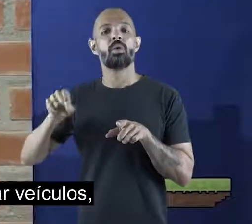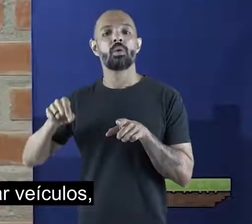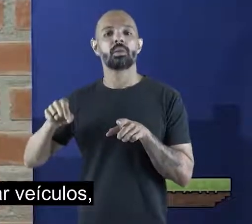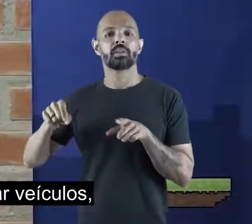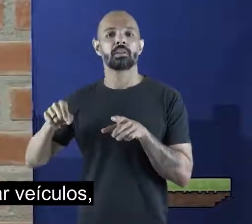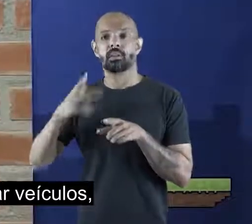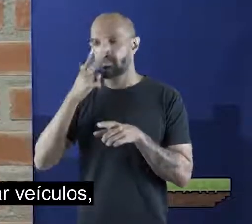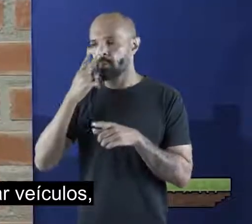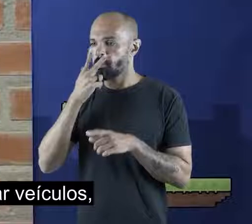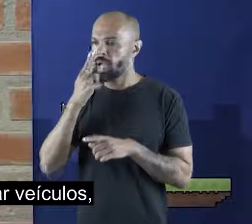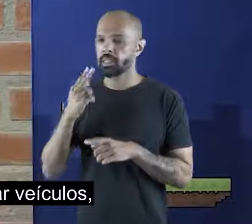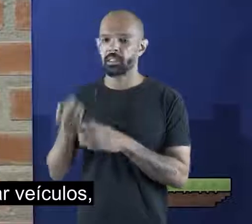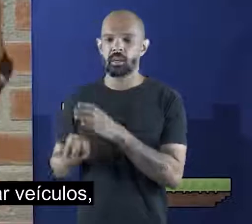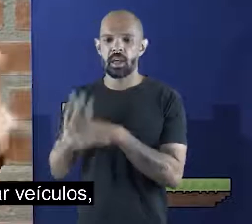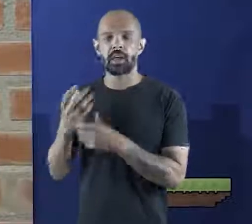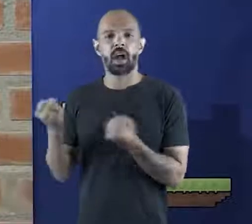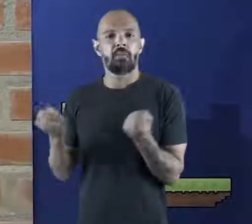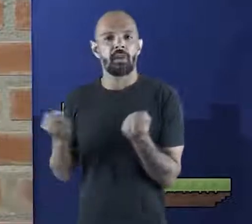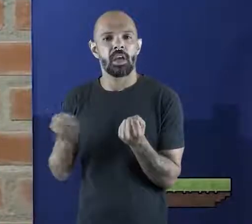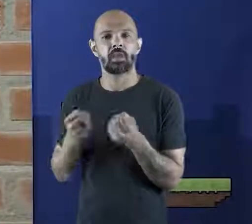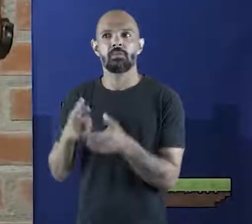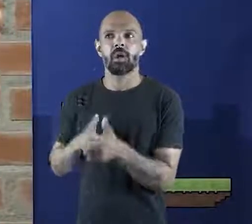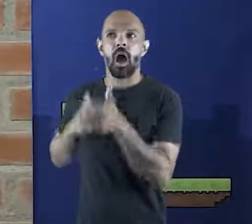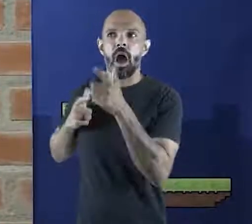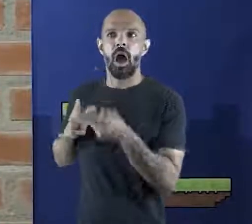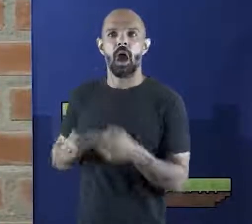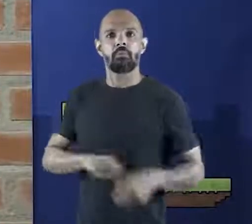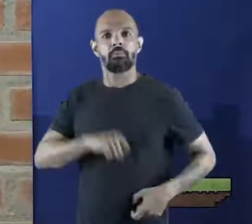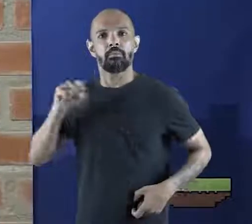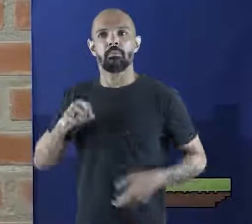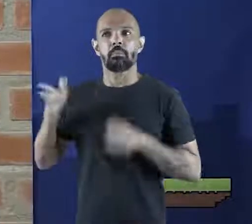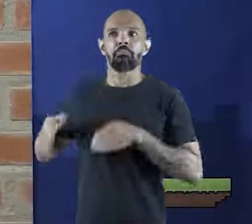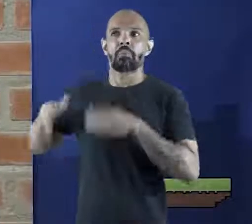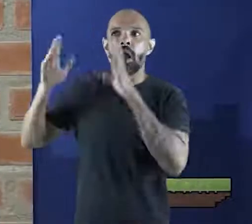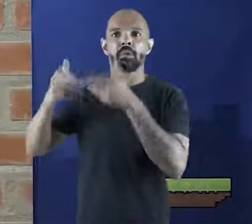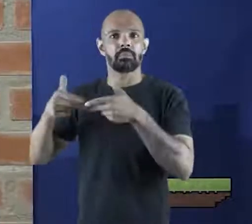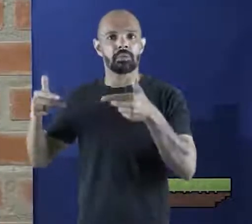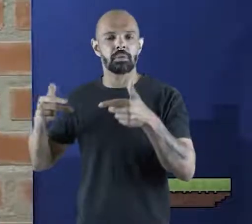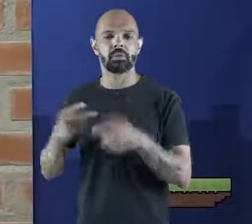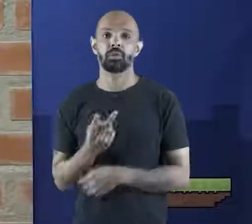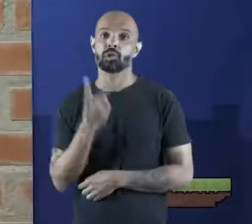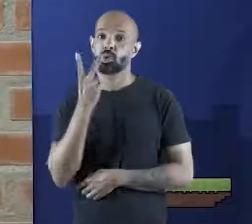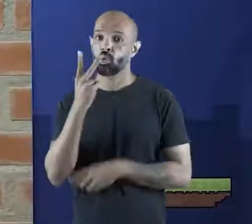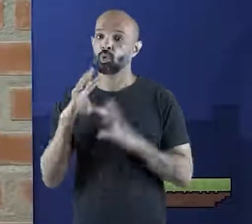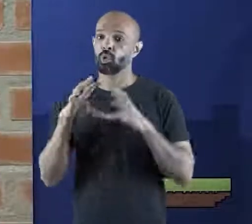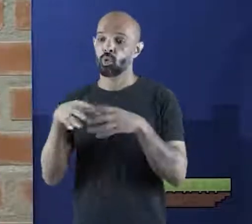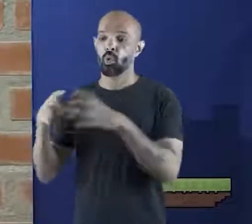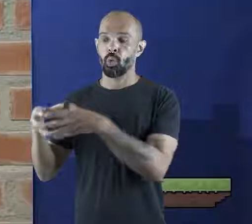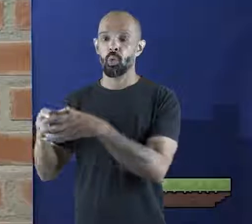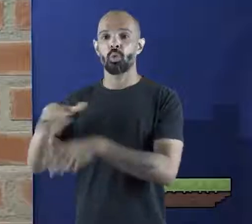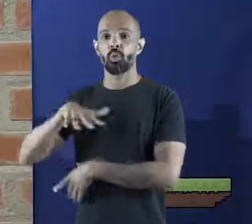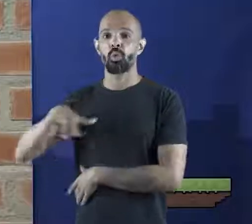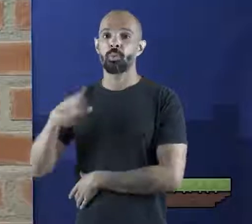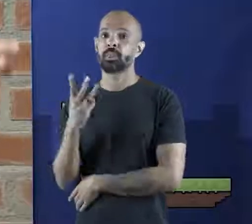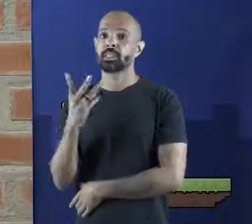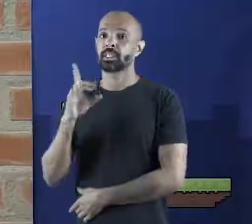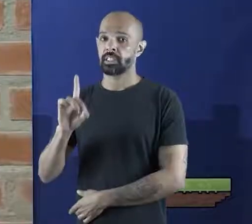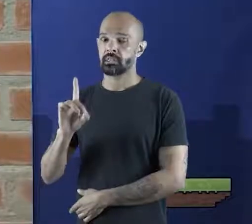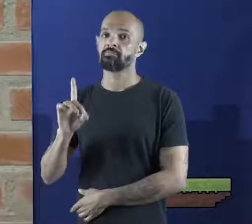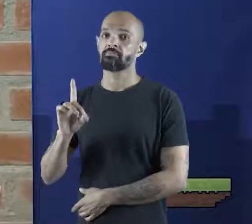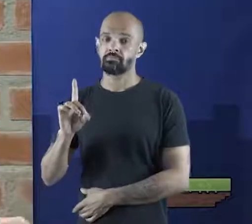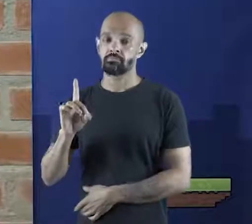surface, que é aquele cara que vai criar veículos, armas, naves espaciais, prédios. São 2 grandes tipos de artistas